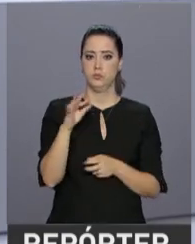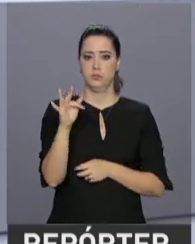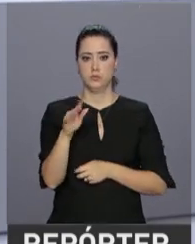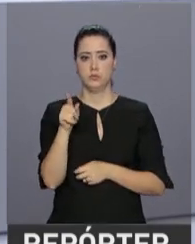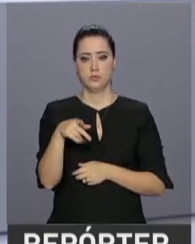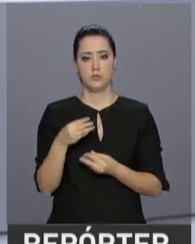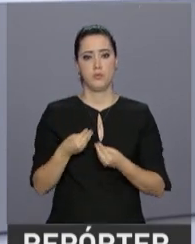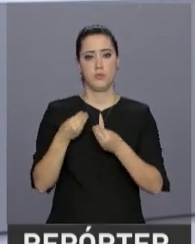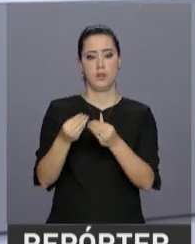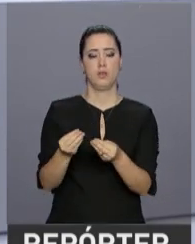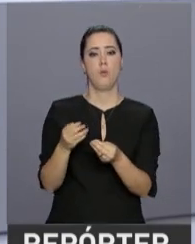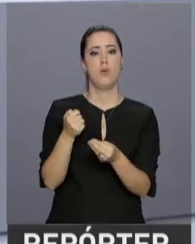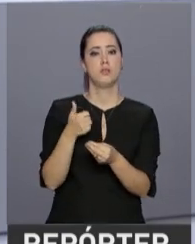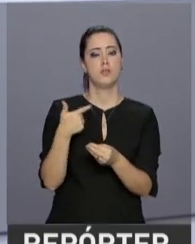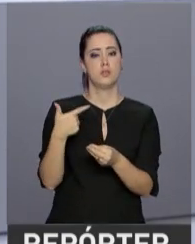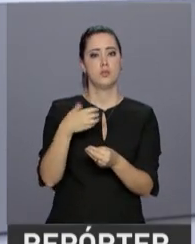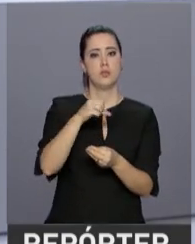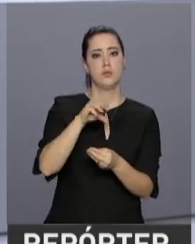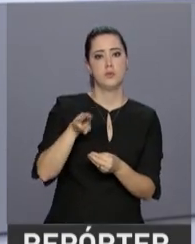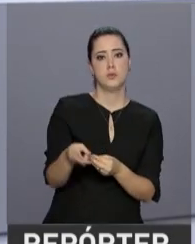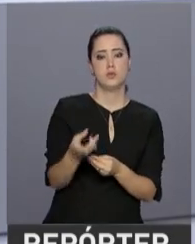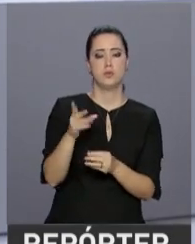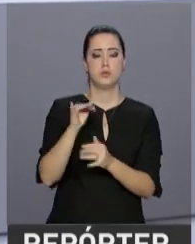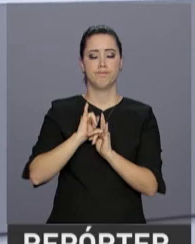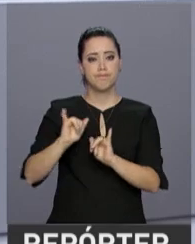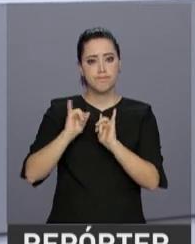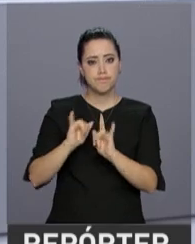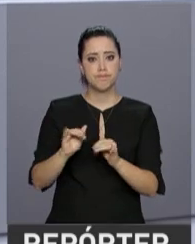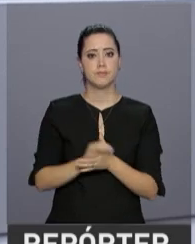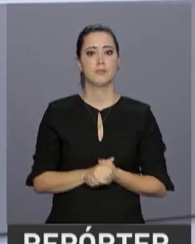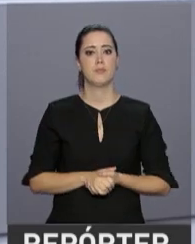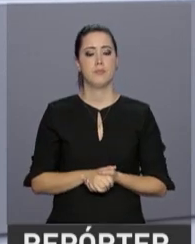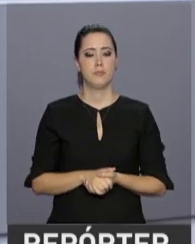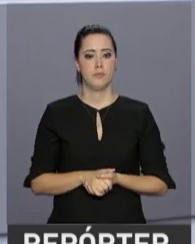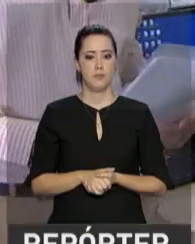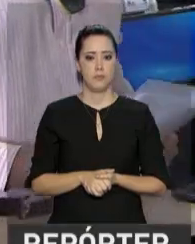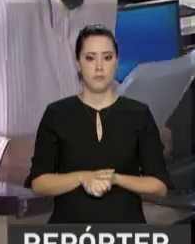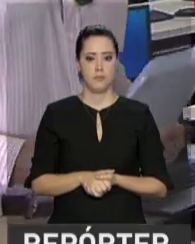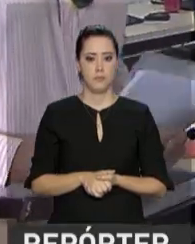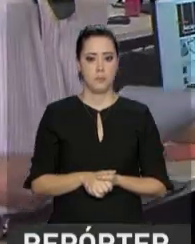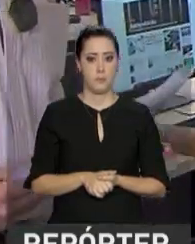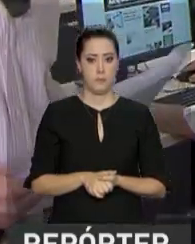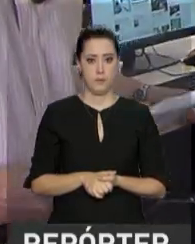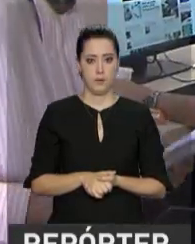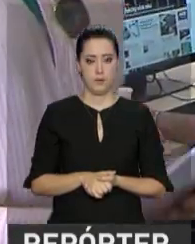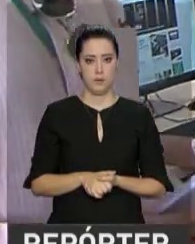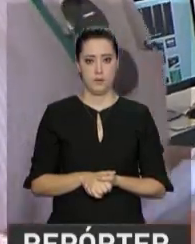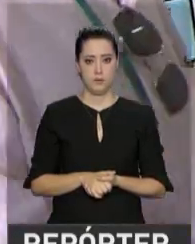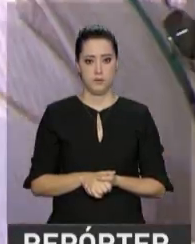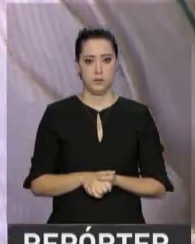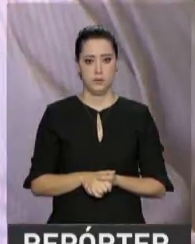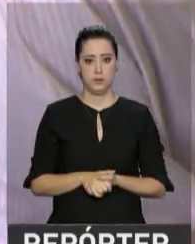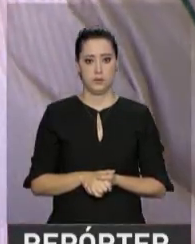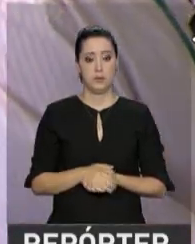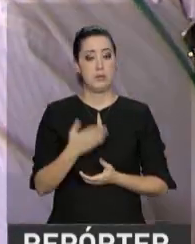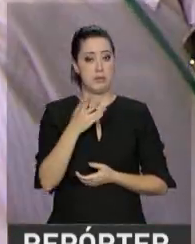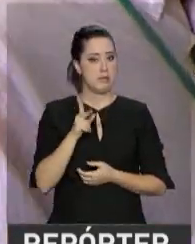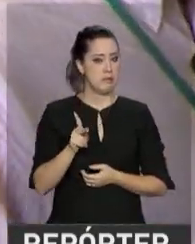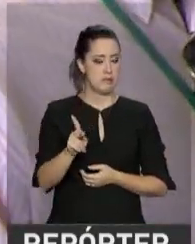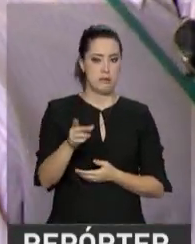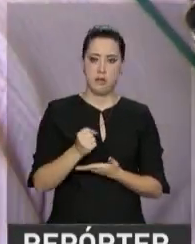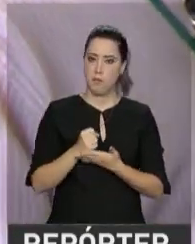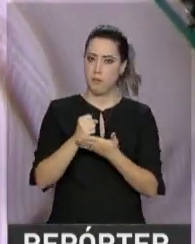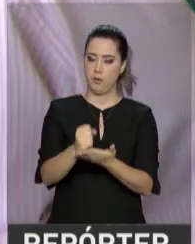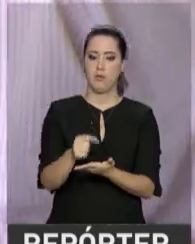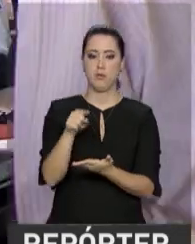é que sejam entregues quase 29 milhões de declarações wilson center entrega da declaração